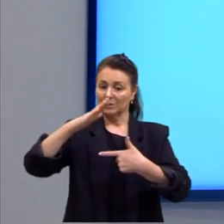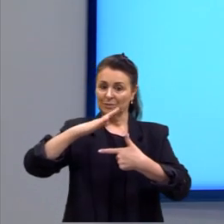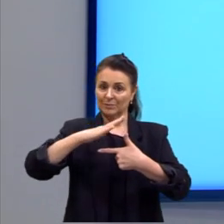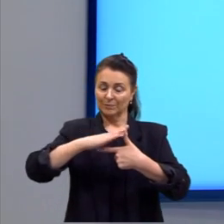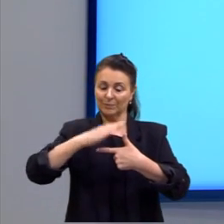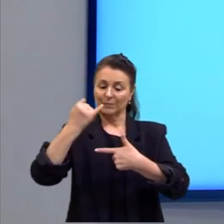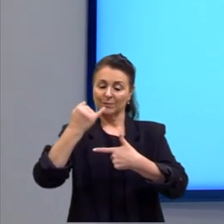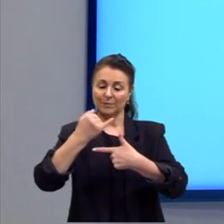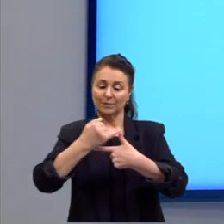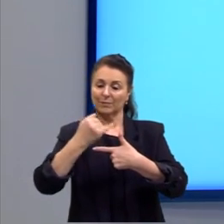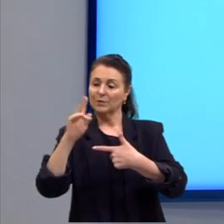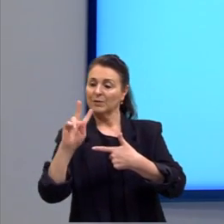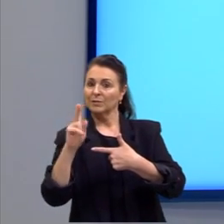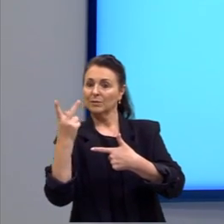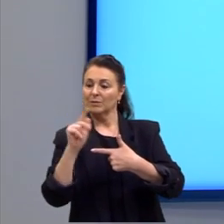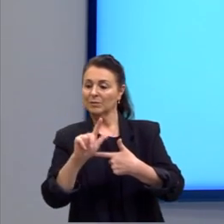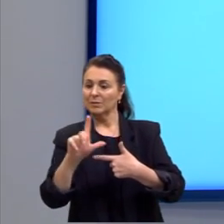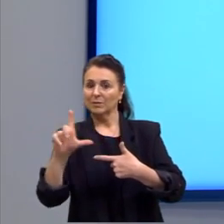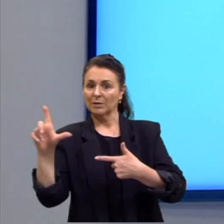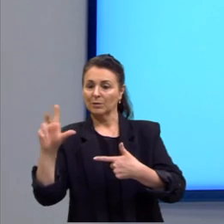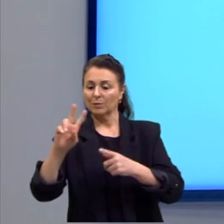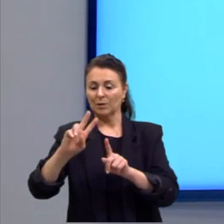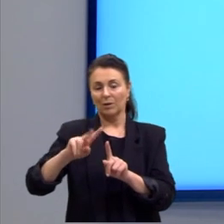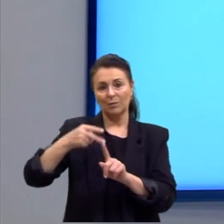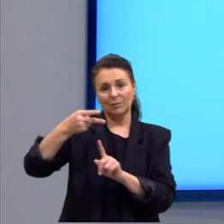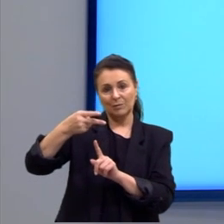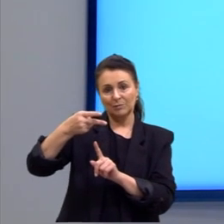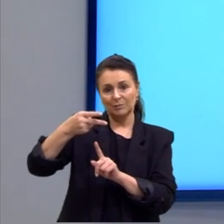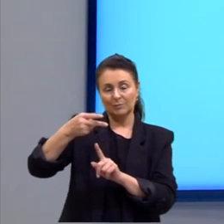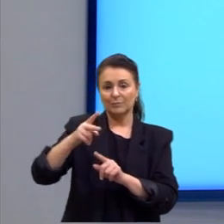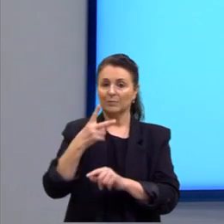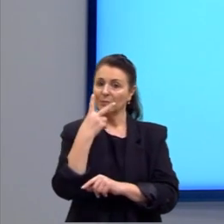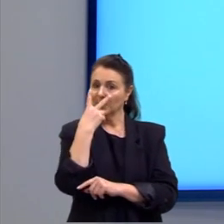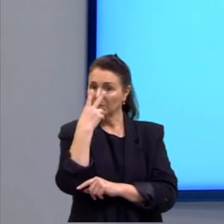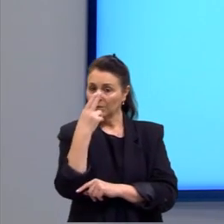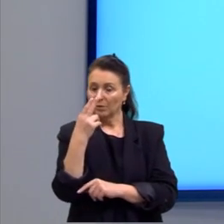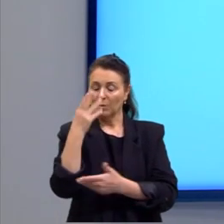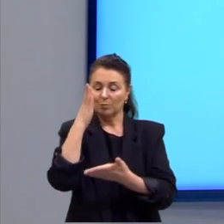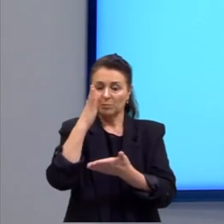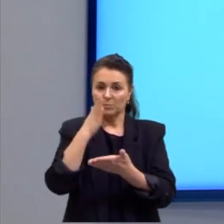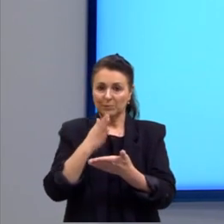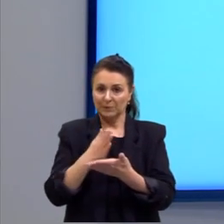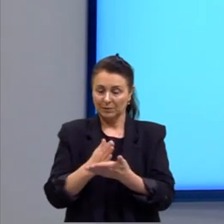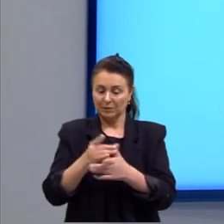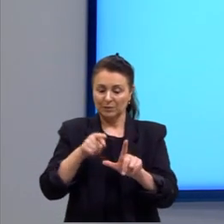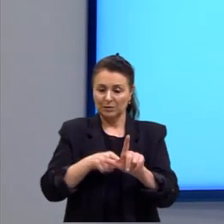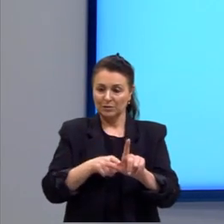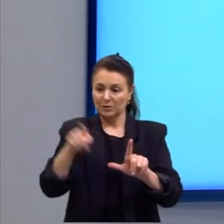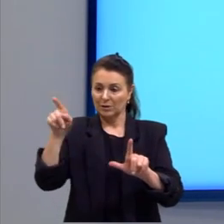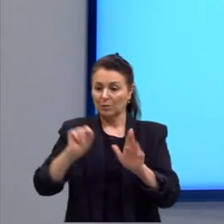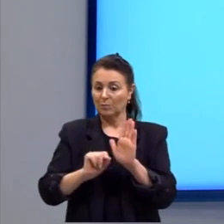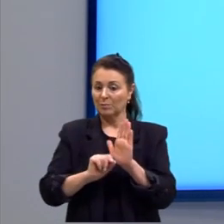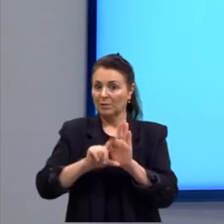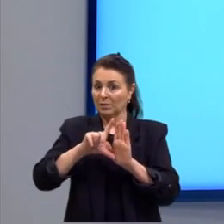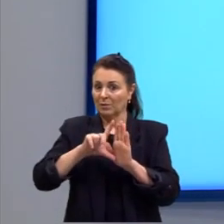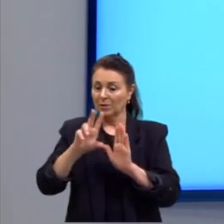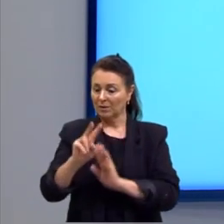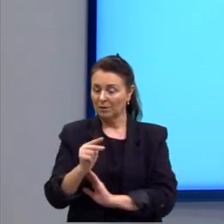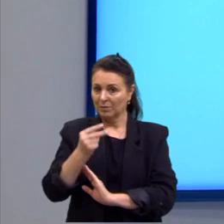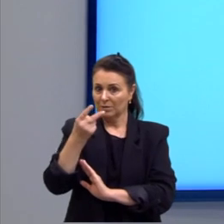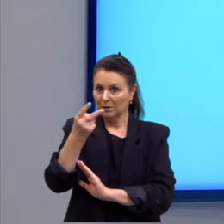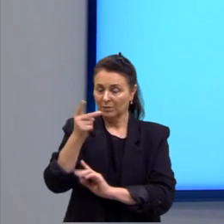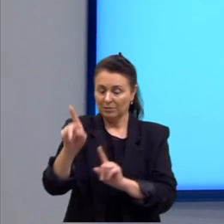hipotenusa seria o lado então lado ao quadrado é igual metade da diagonal maior ao